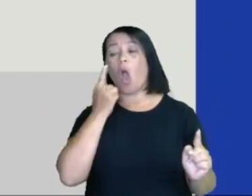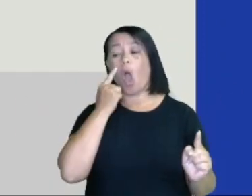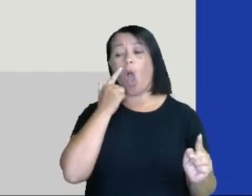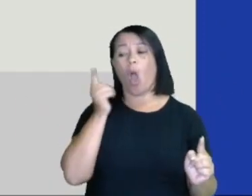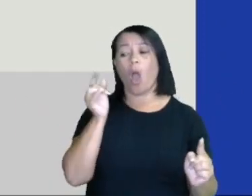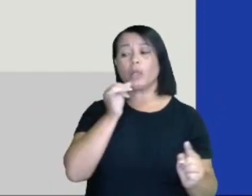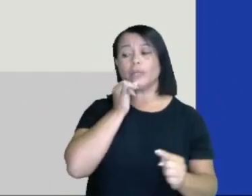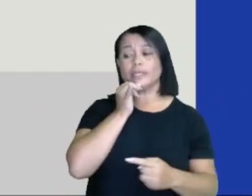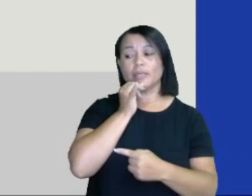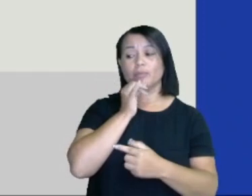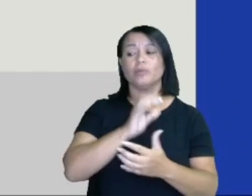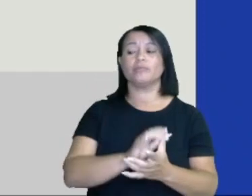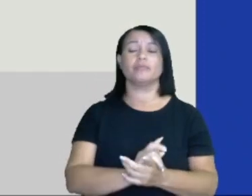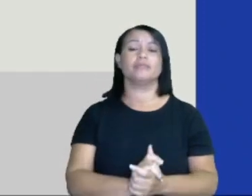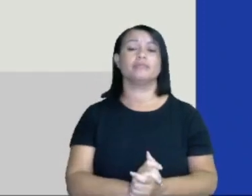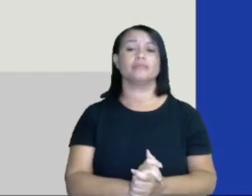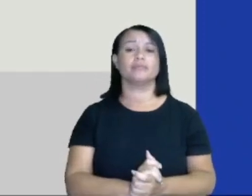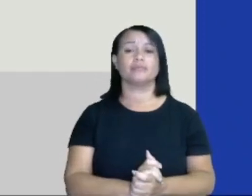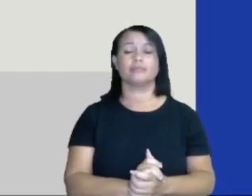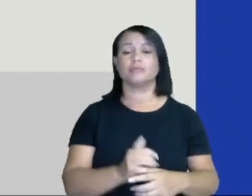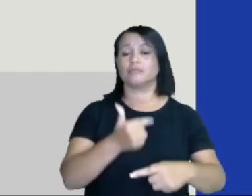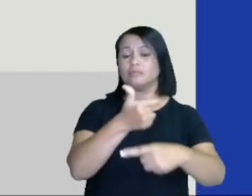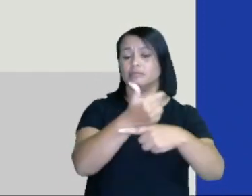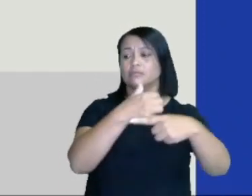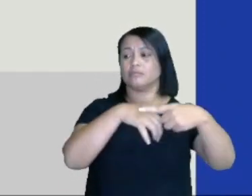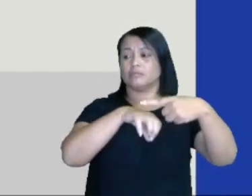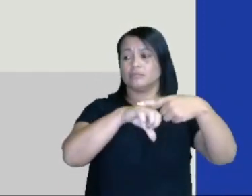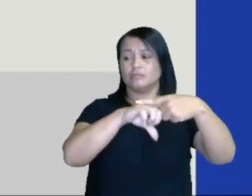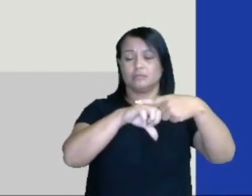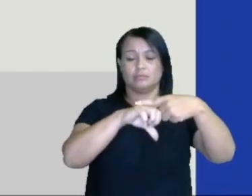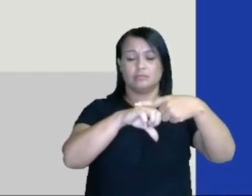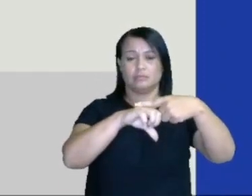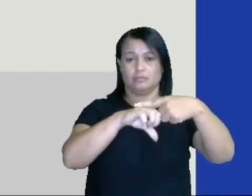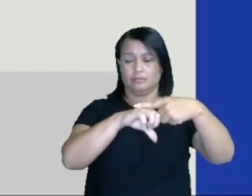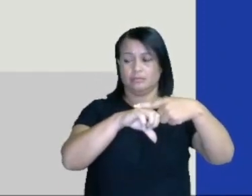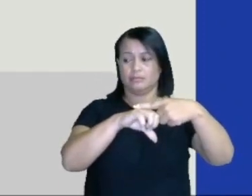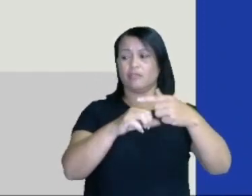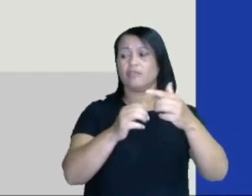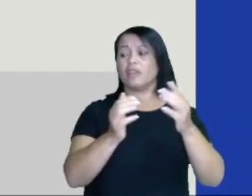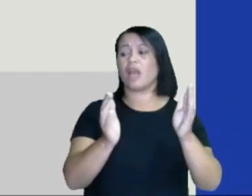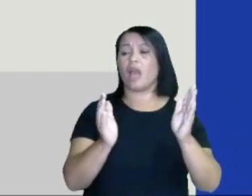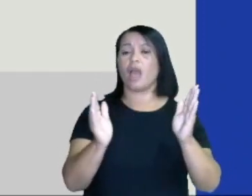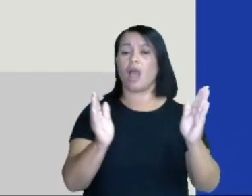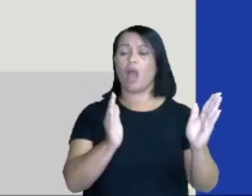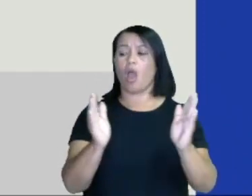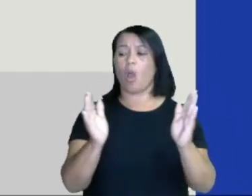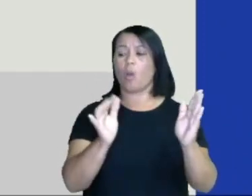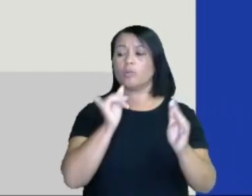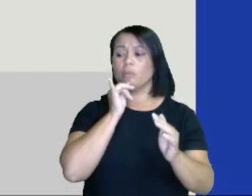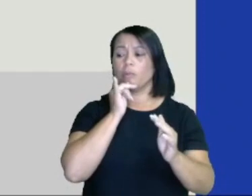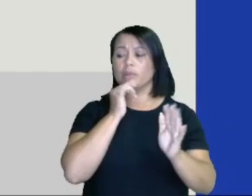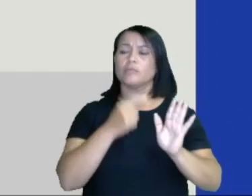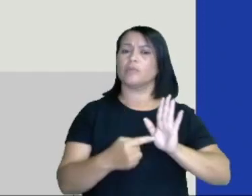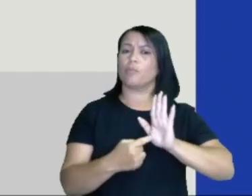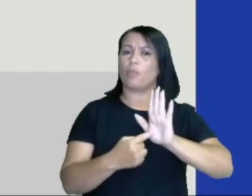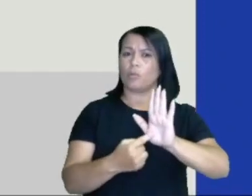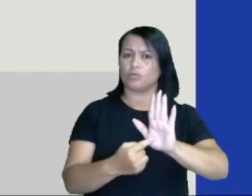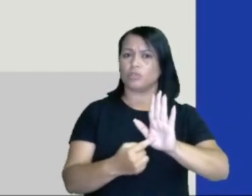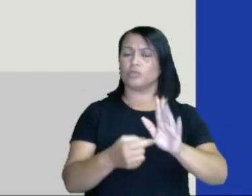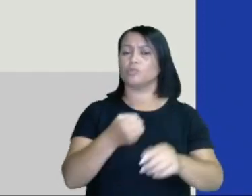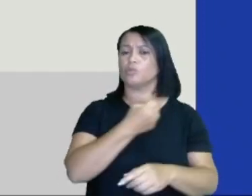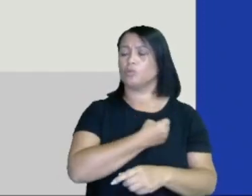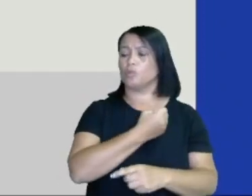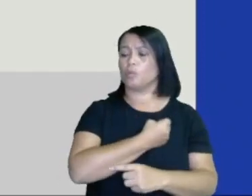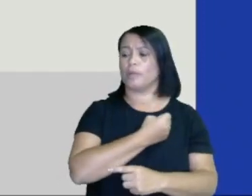Olha aí o exemplo. 2 sobre 9, que vai ficar. Aqui é como se está representando o